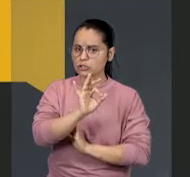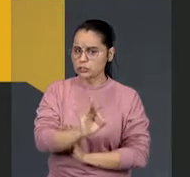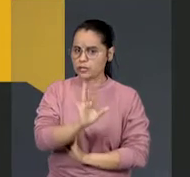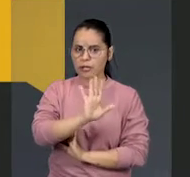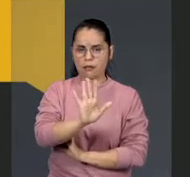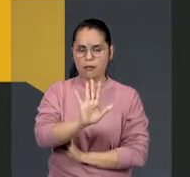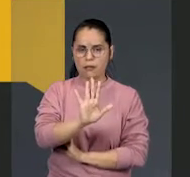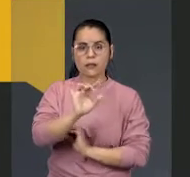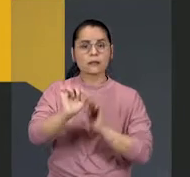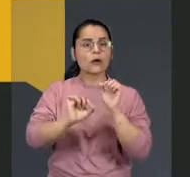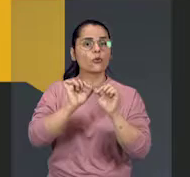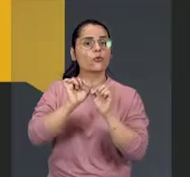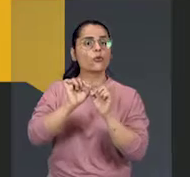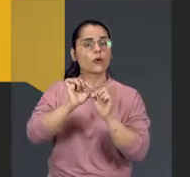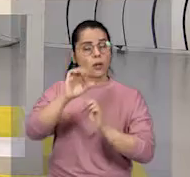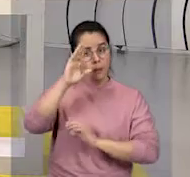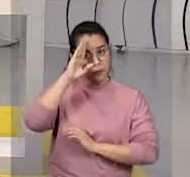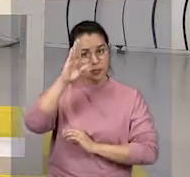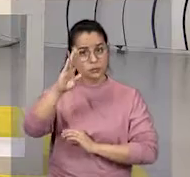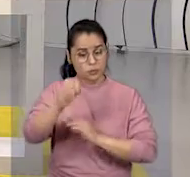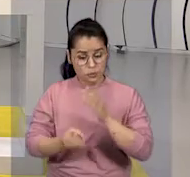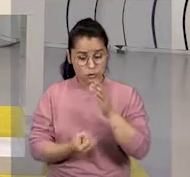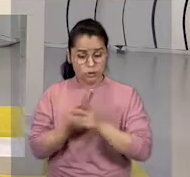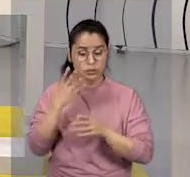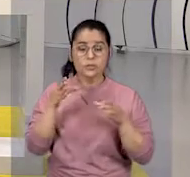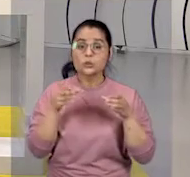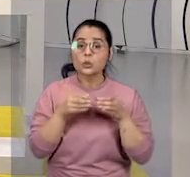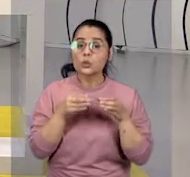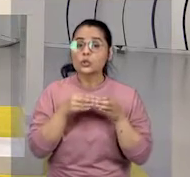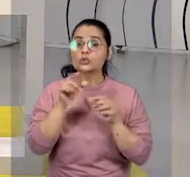seja, principalmente na criação coletiva,